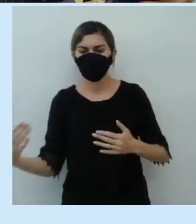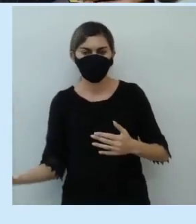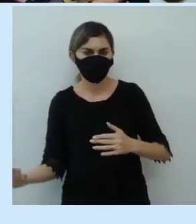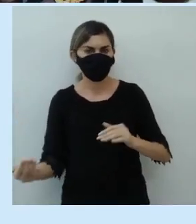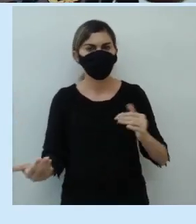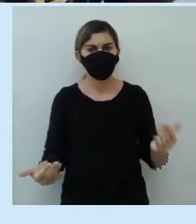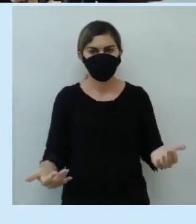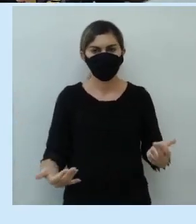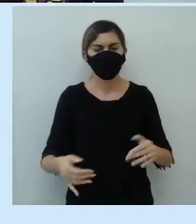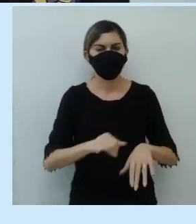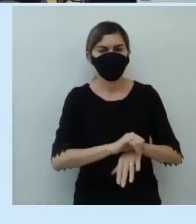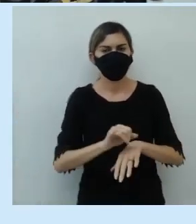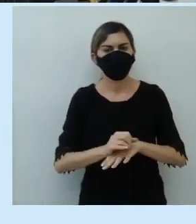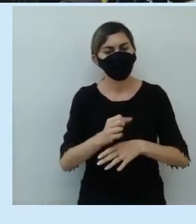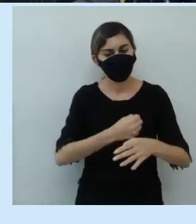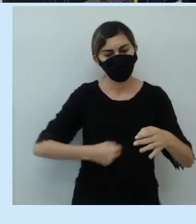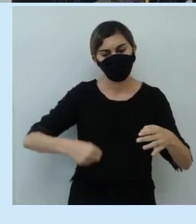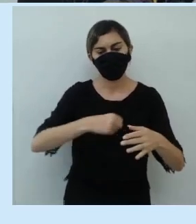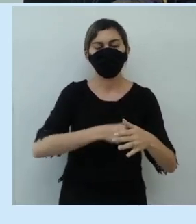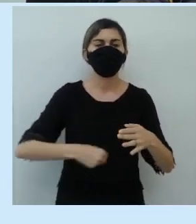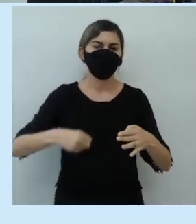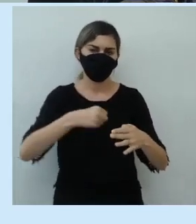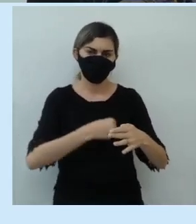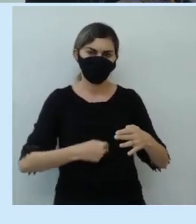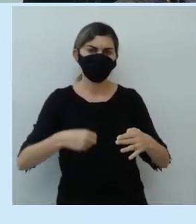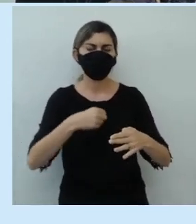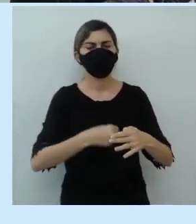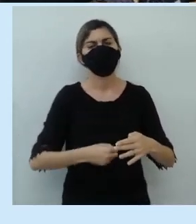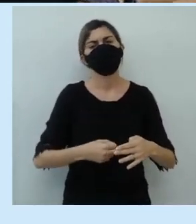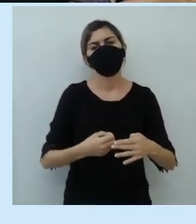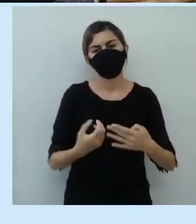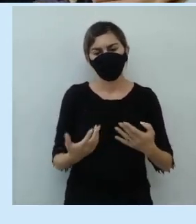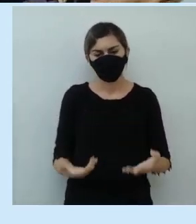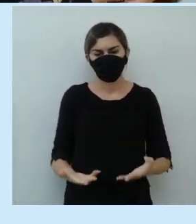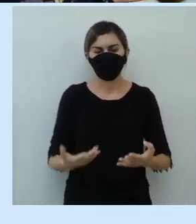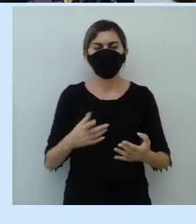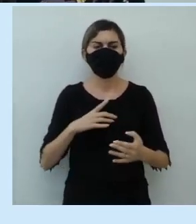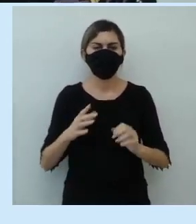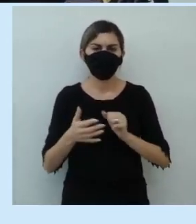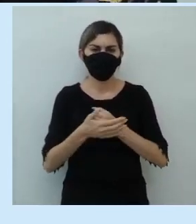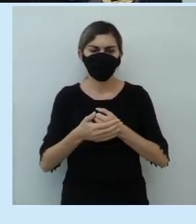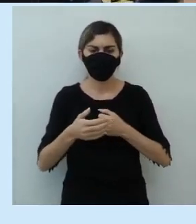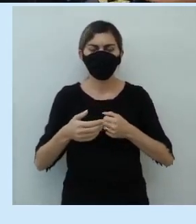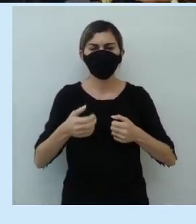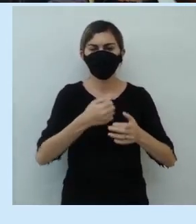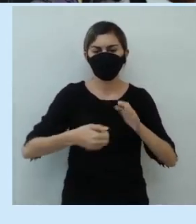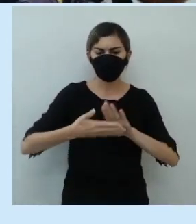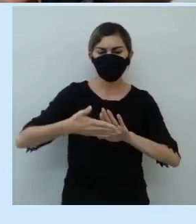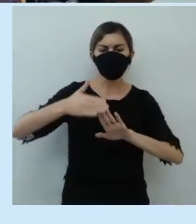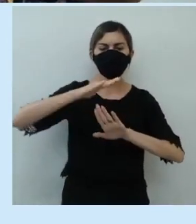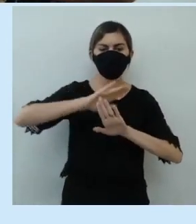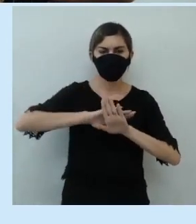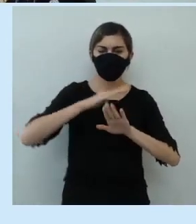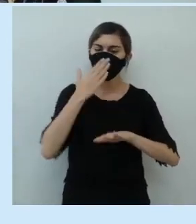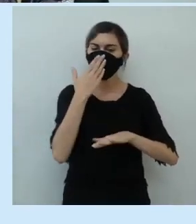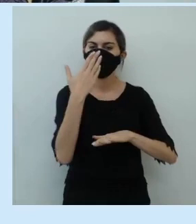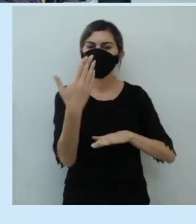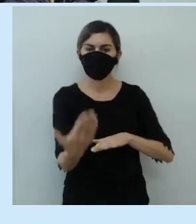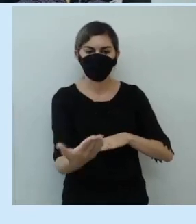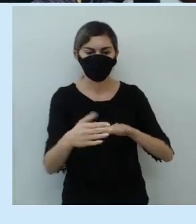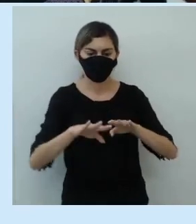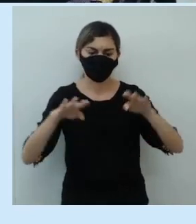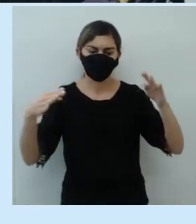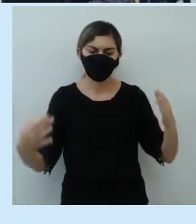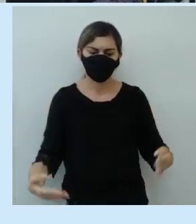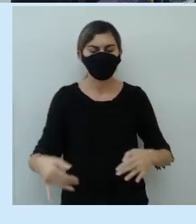palco fica a cozinha, que se resume em um balcão grande que esconde a pia por trás. À frente do balcão, uma mesa